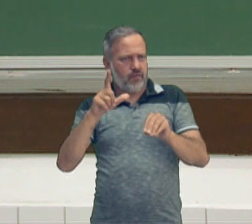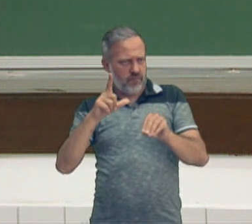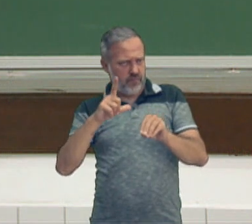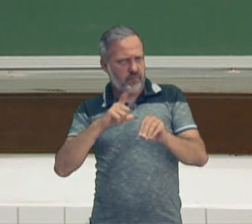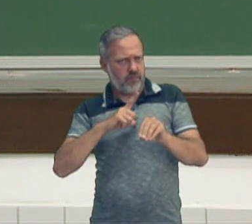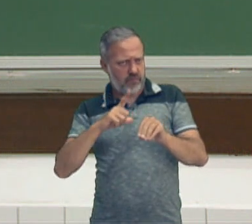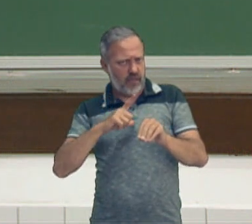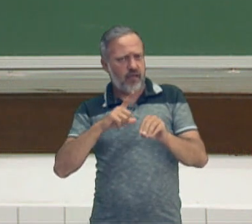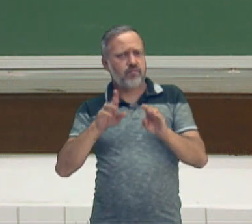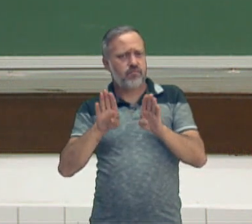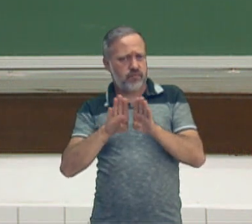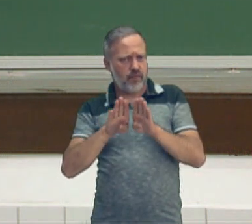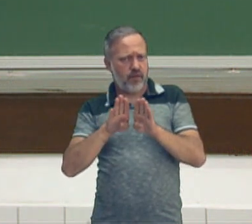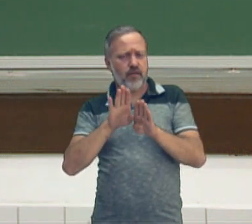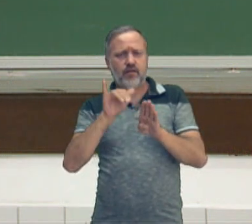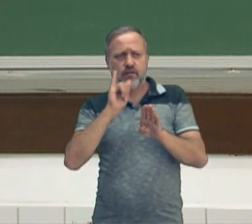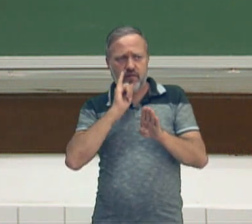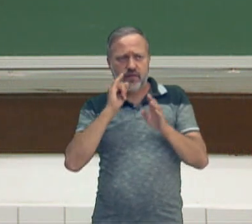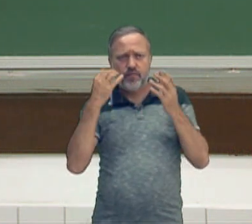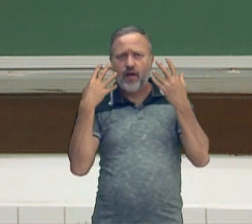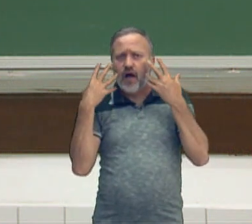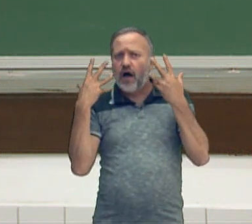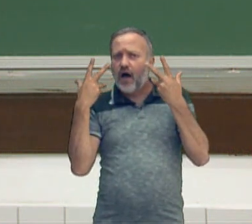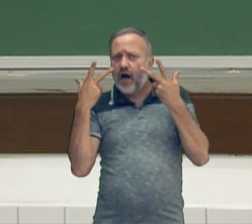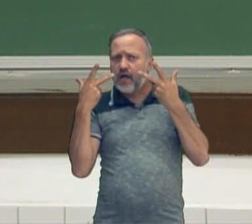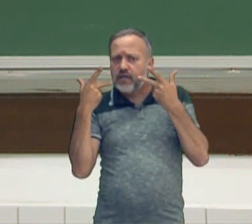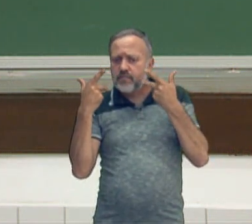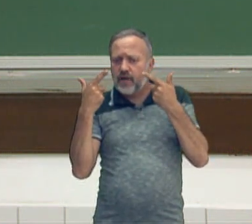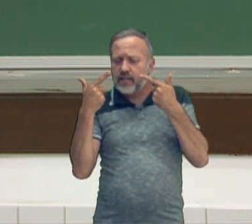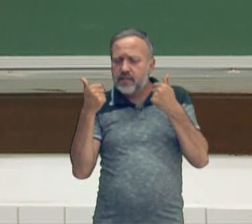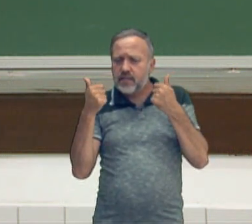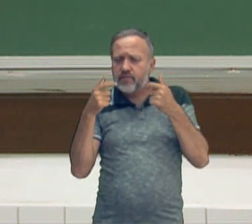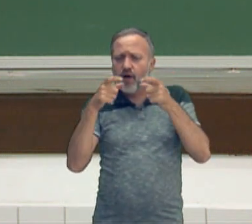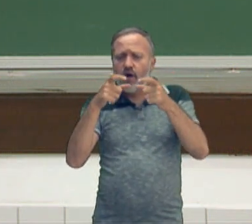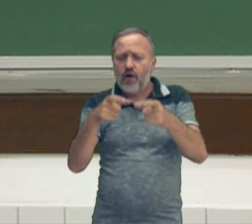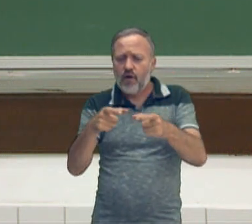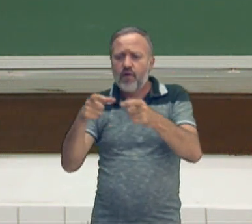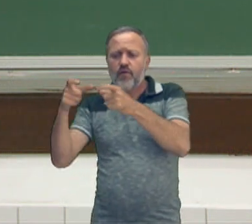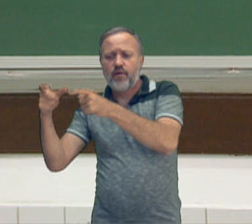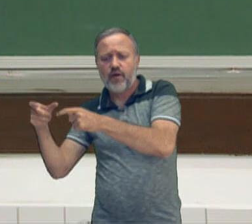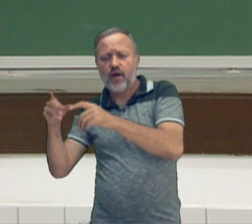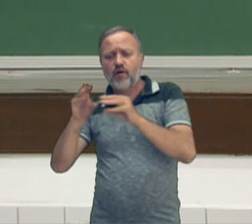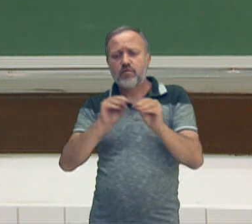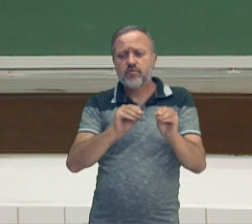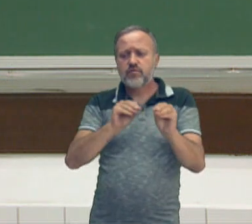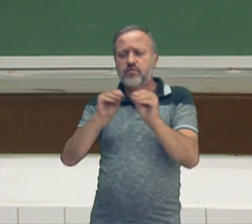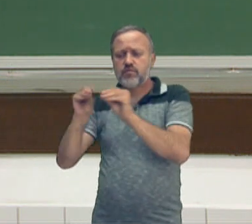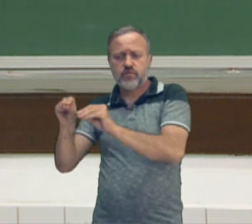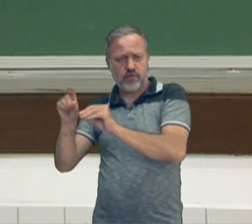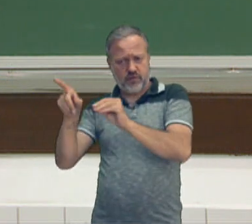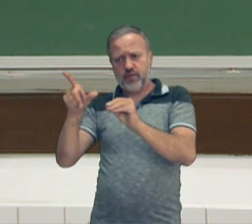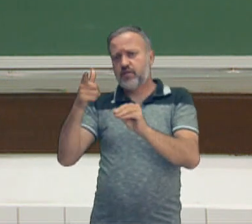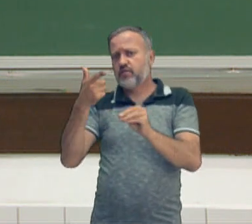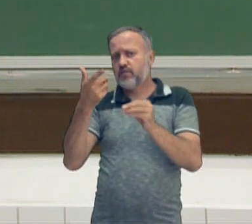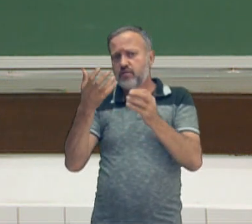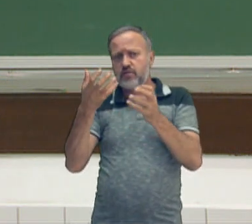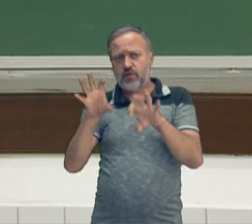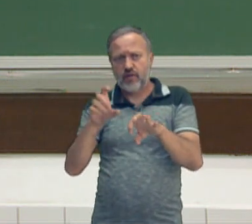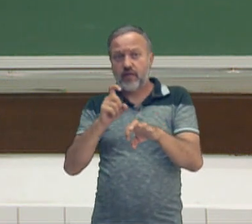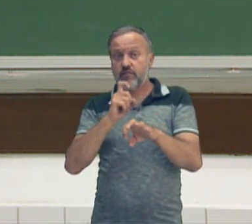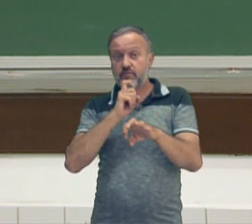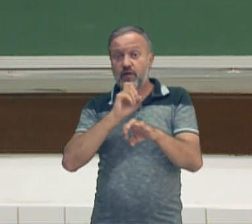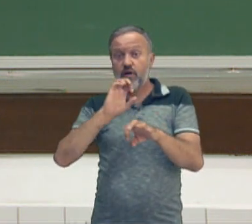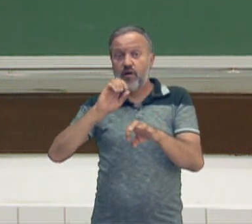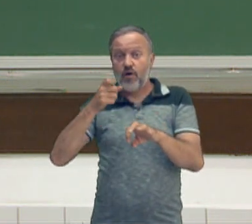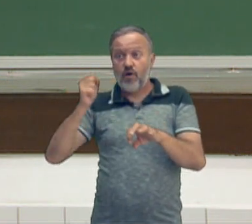por exemplo, que se deslocam de uma região para outra, fugindo do frio, né? Ou então, quando